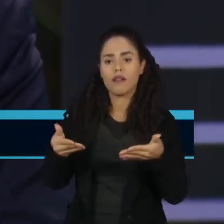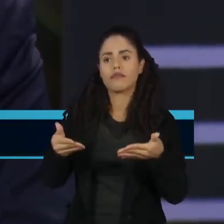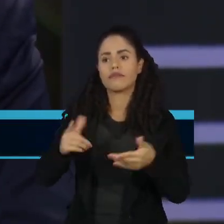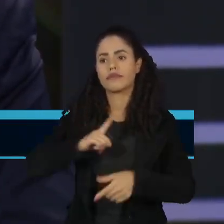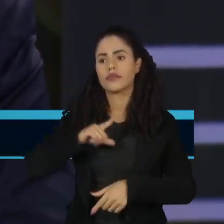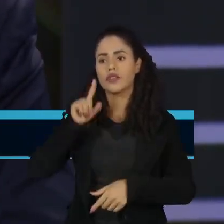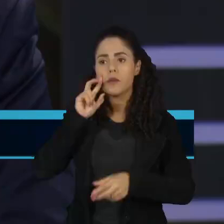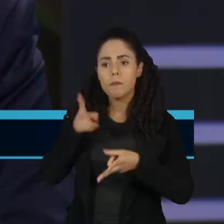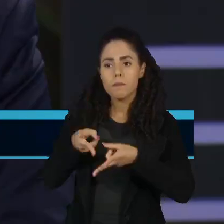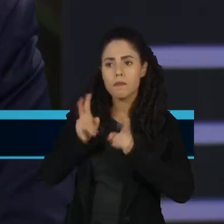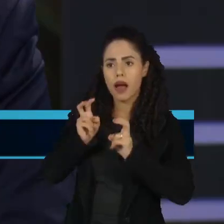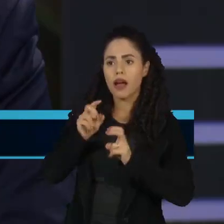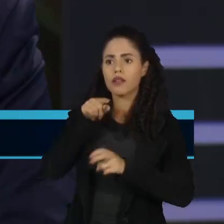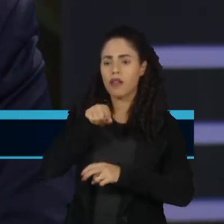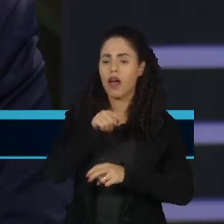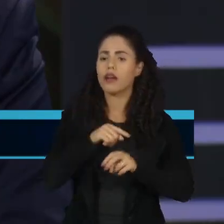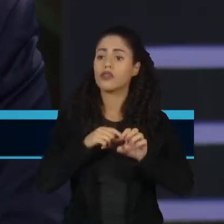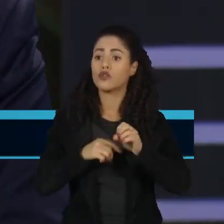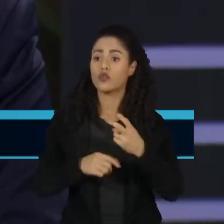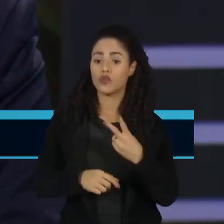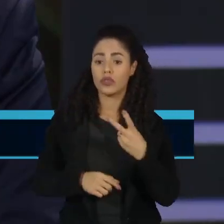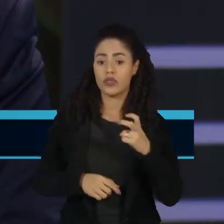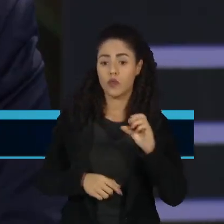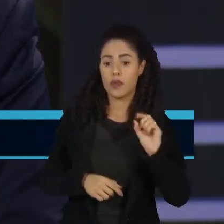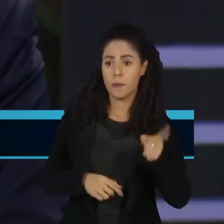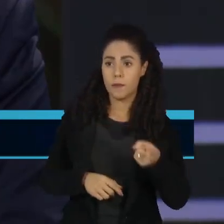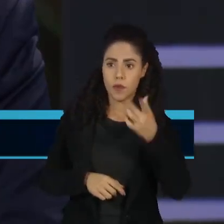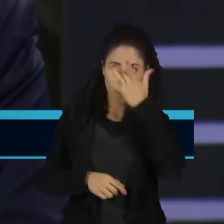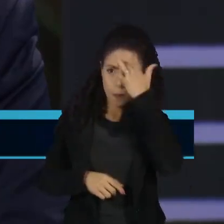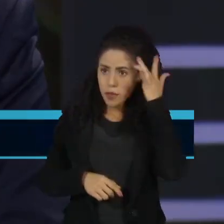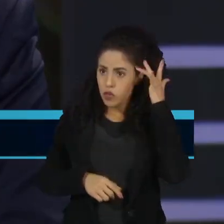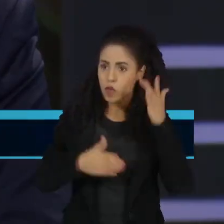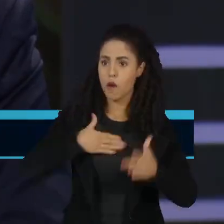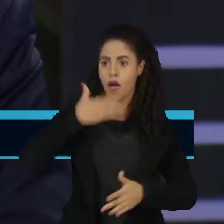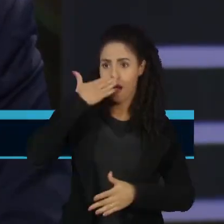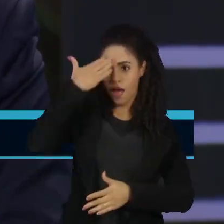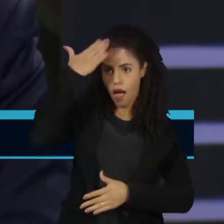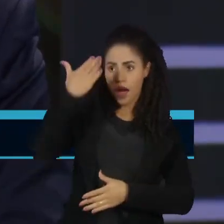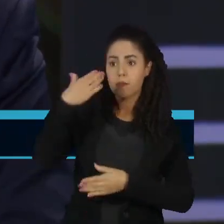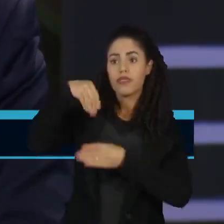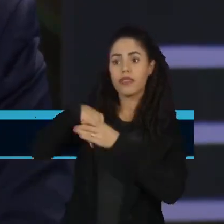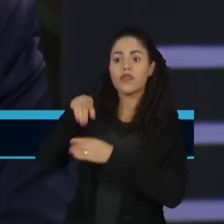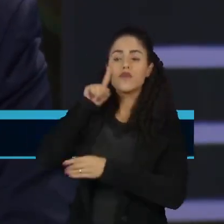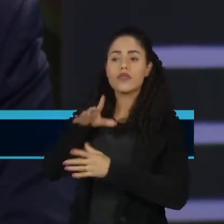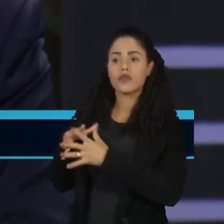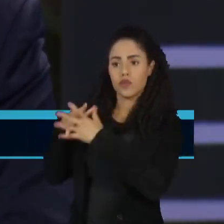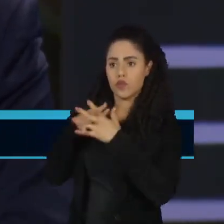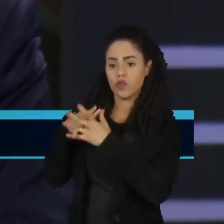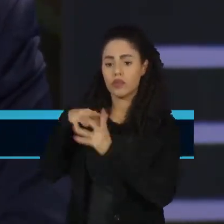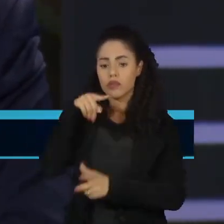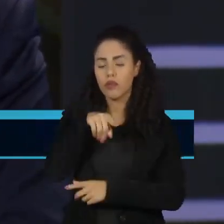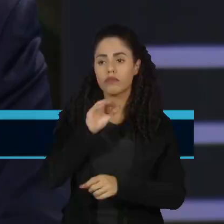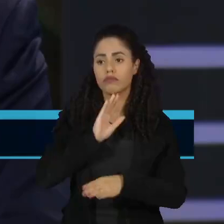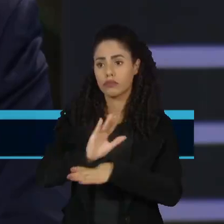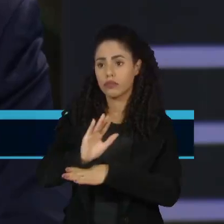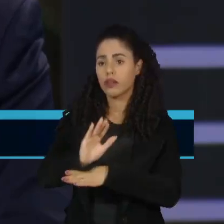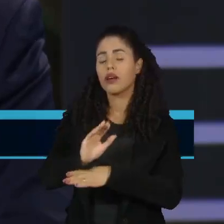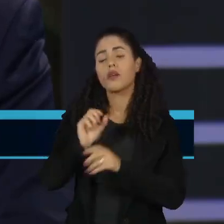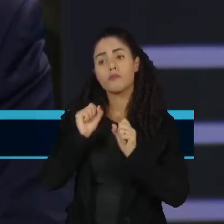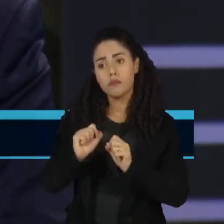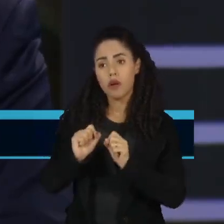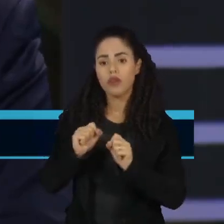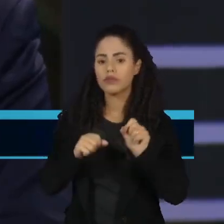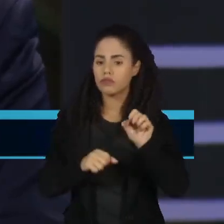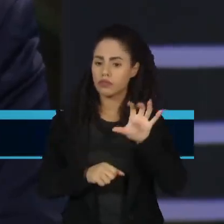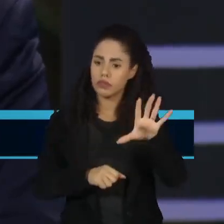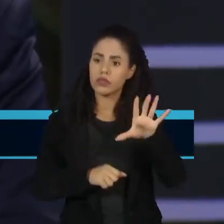que é o estado do Michigan, que tem 250 mil eleitores árabe-americanos, que são fundamentais. É um estado que, por exemplo,